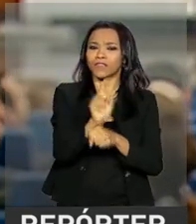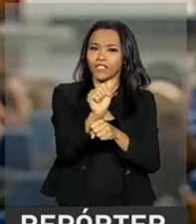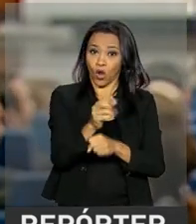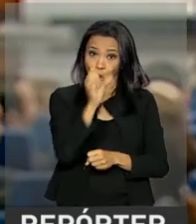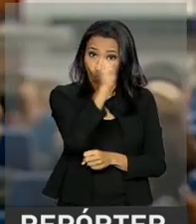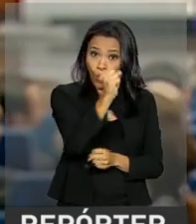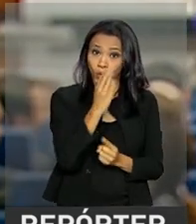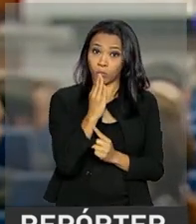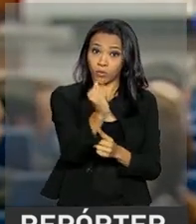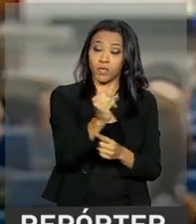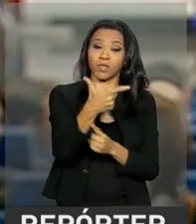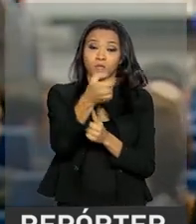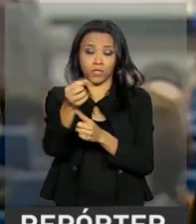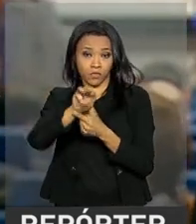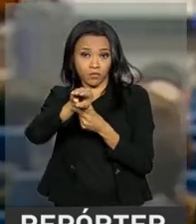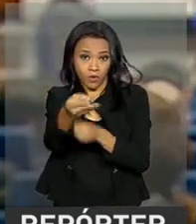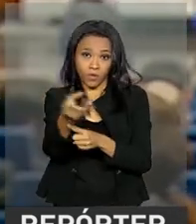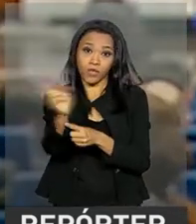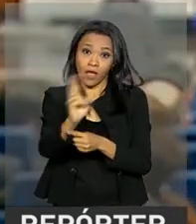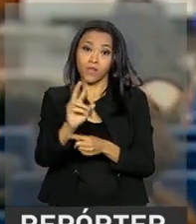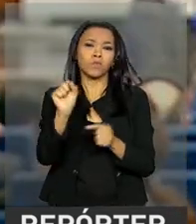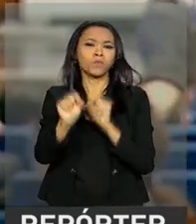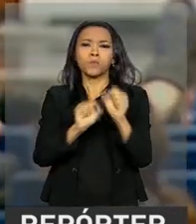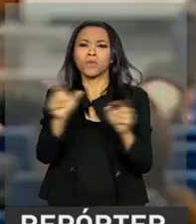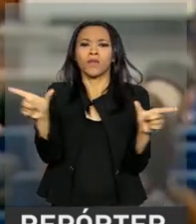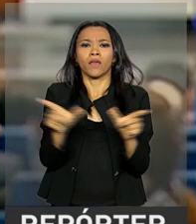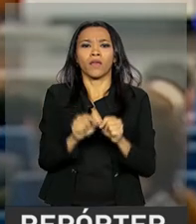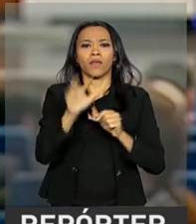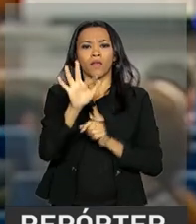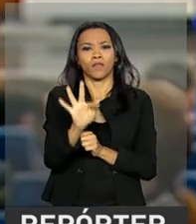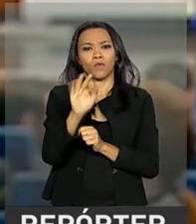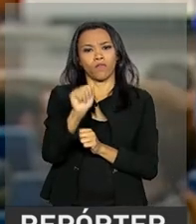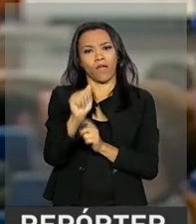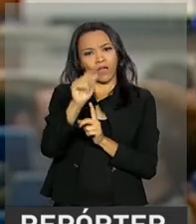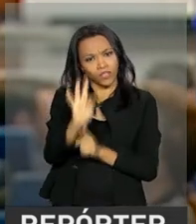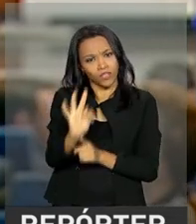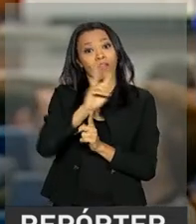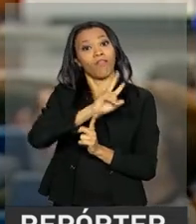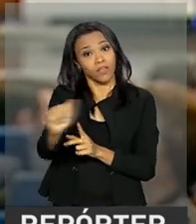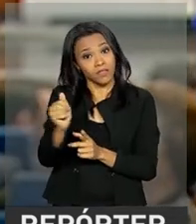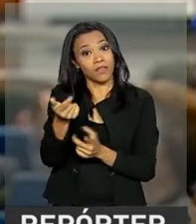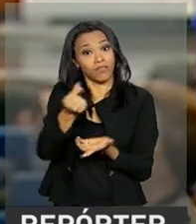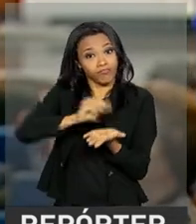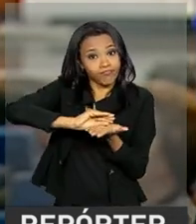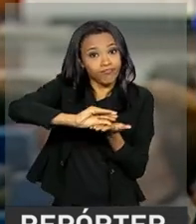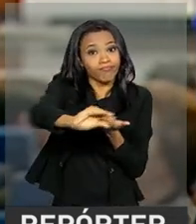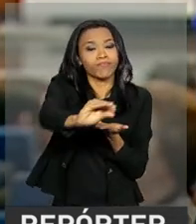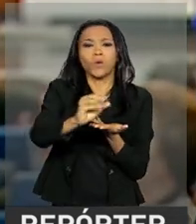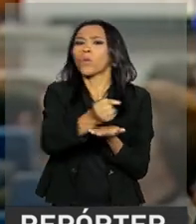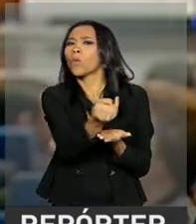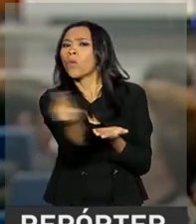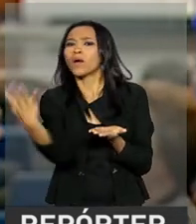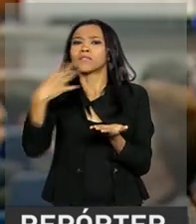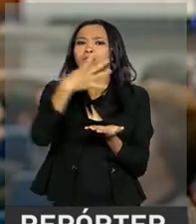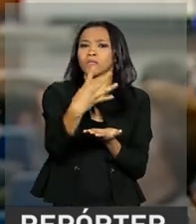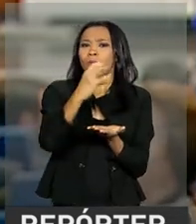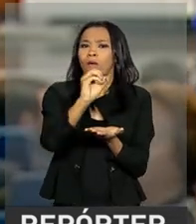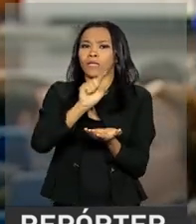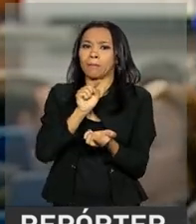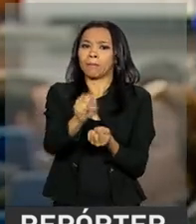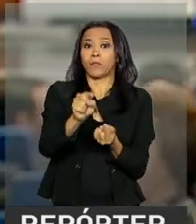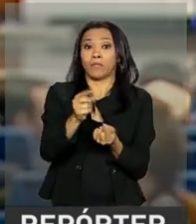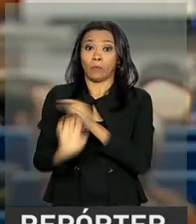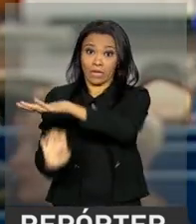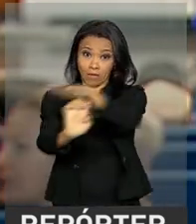bilhões 200 milhões de reais do Fat fundo de Amparo ao trabalhador vão ser disponibilizados para cerca de 40.000 empresas nos